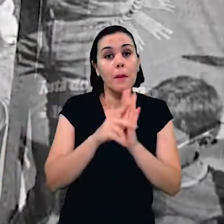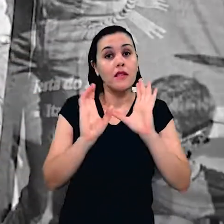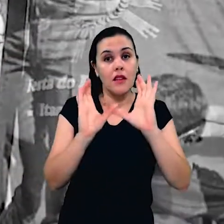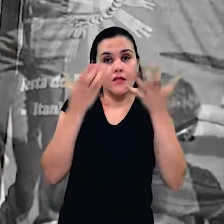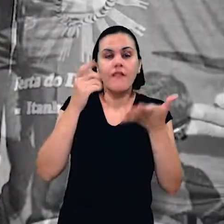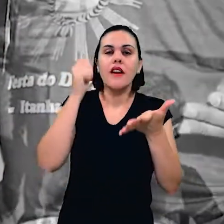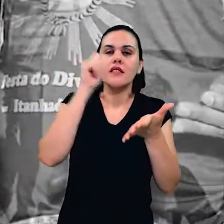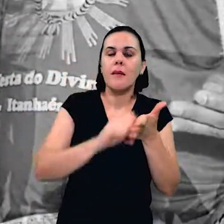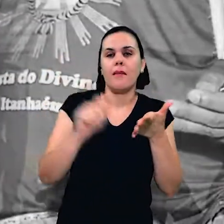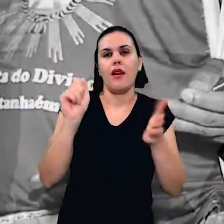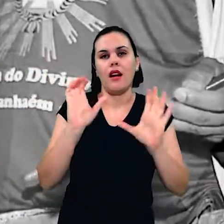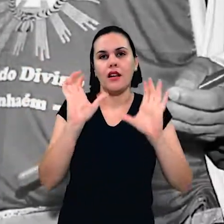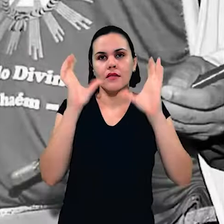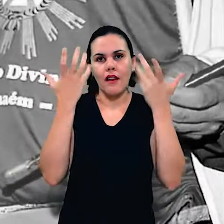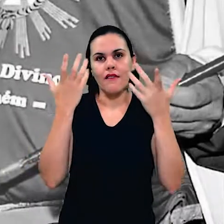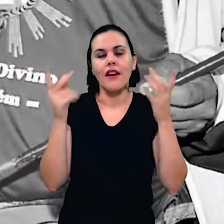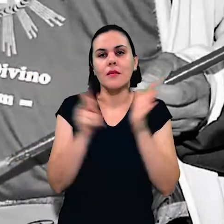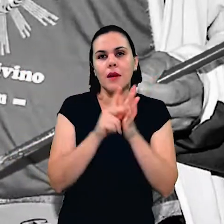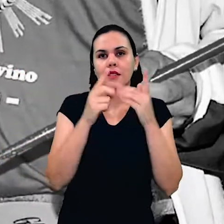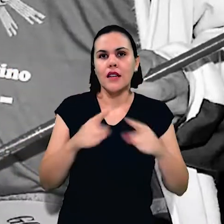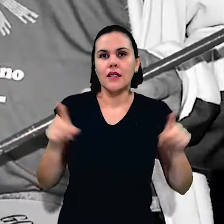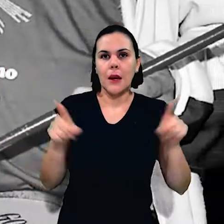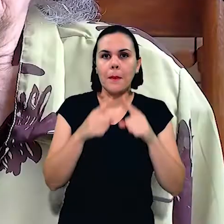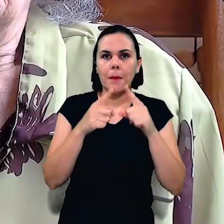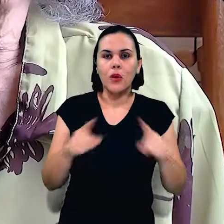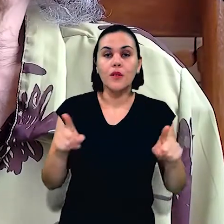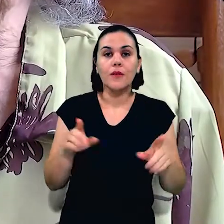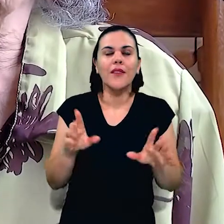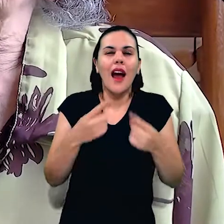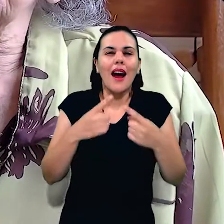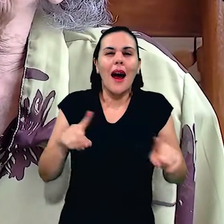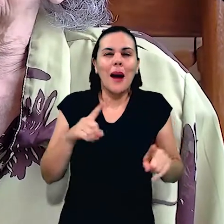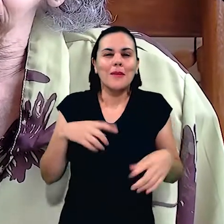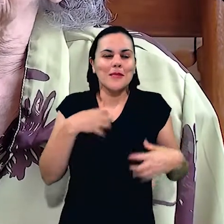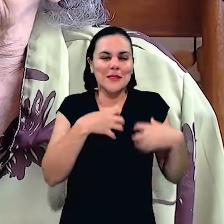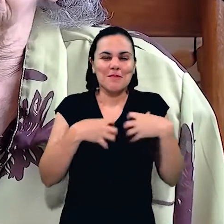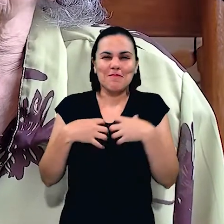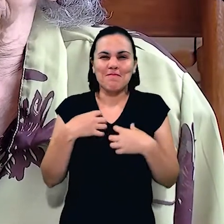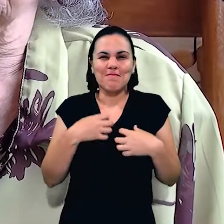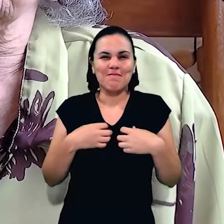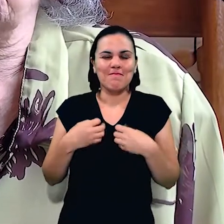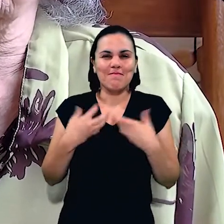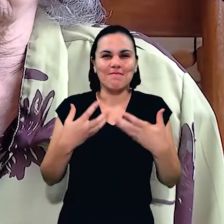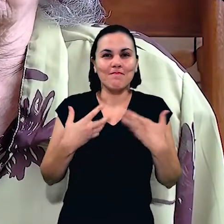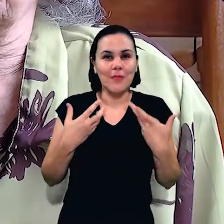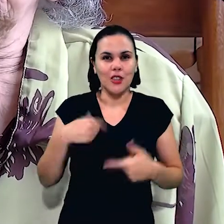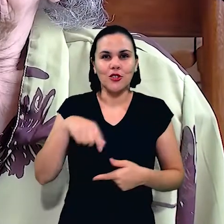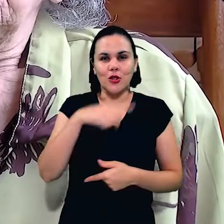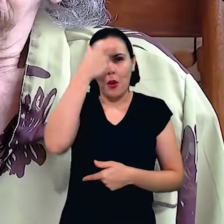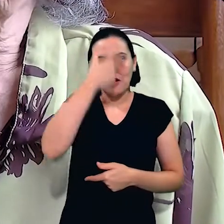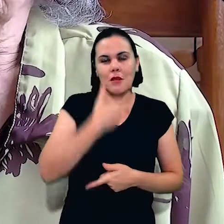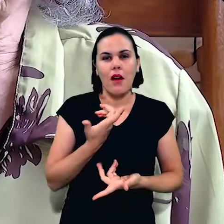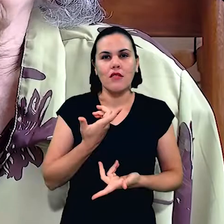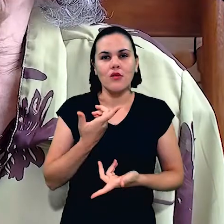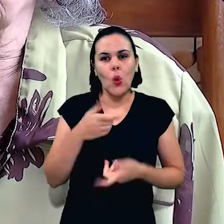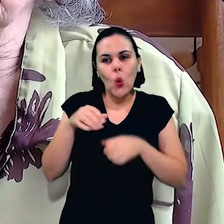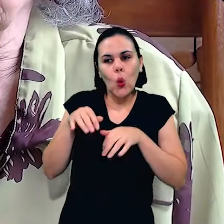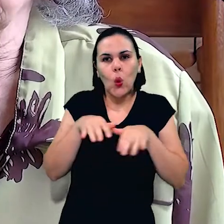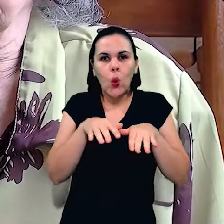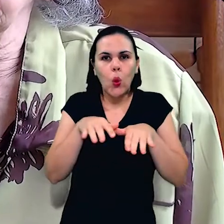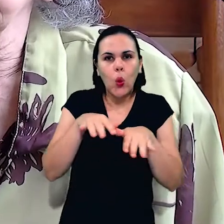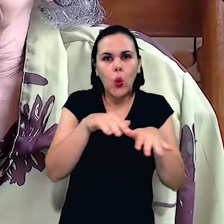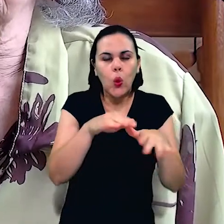nossa festa. É a marca da nossa festa, da musicalidade. A música mexe muito com a gente, sabe? Também o